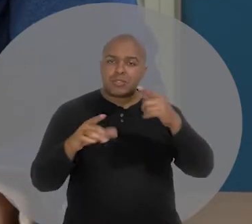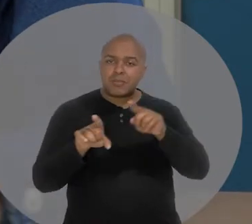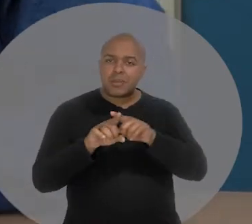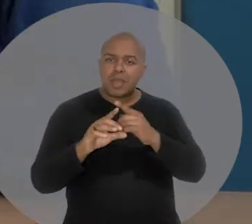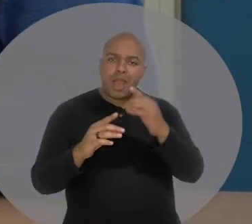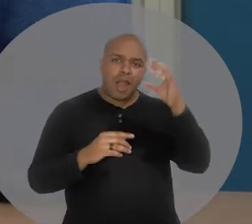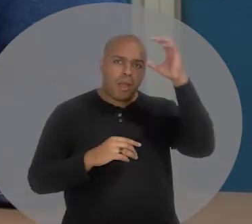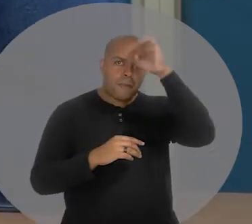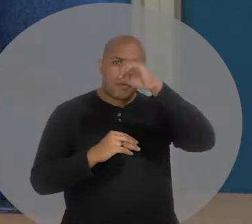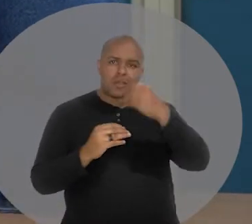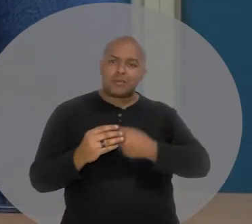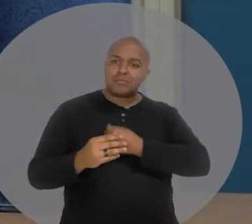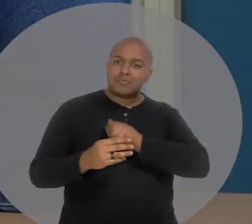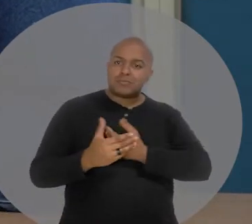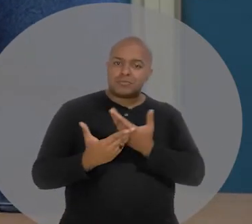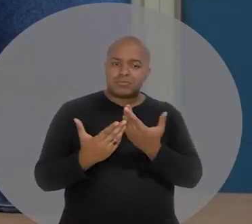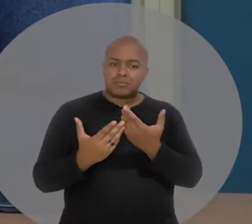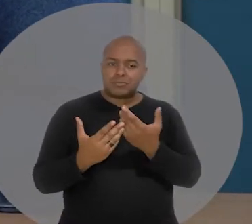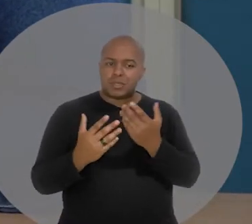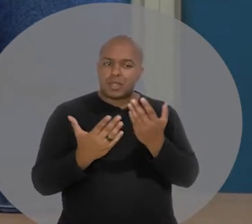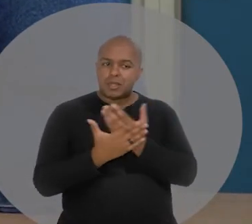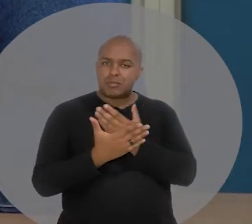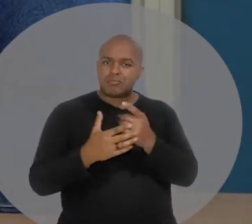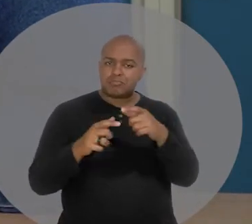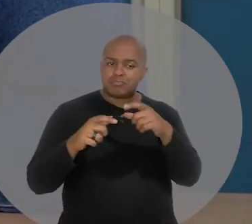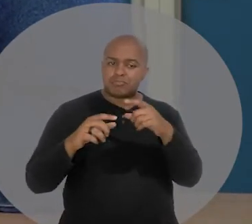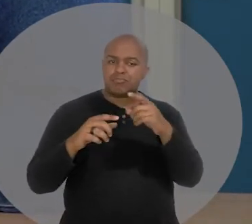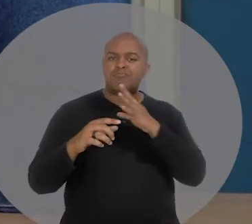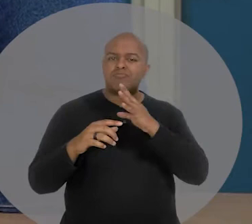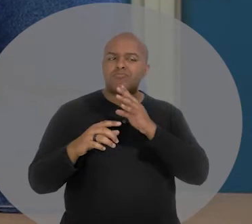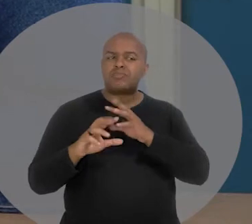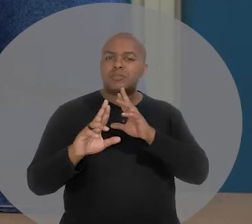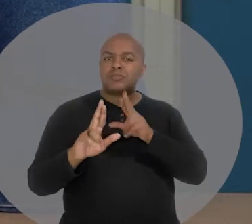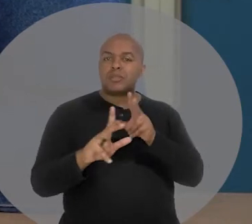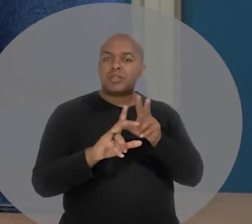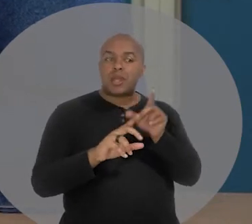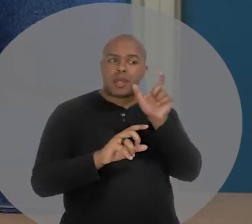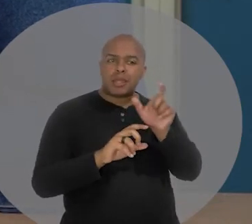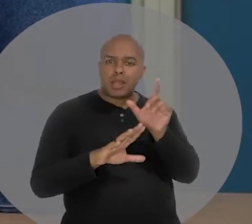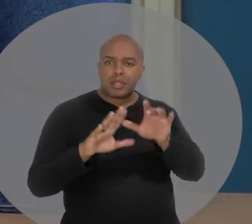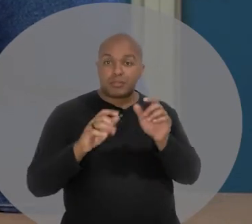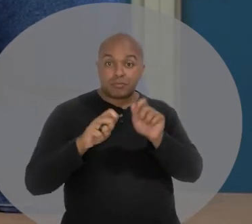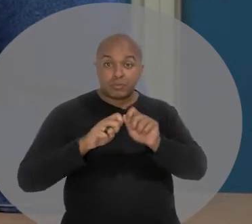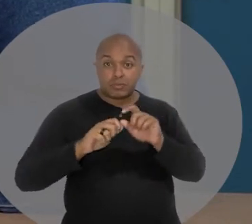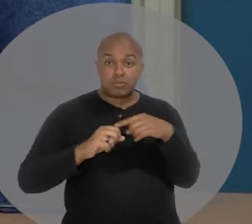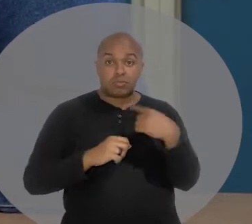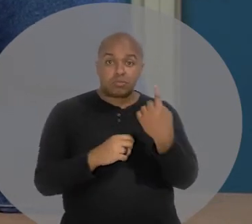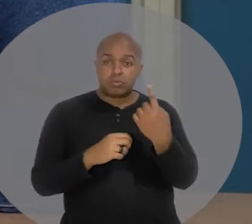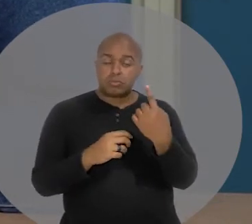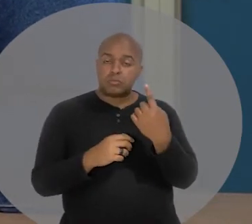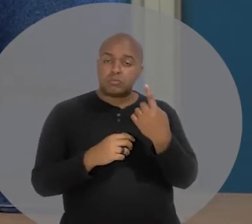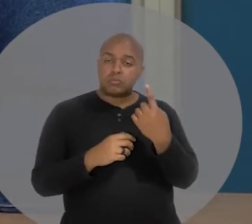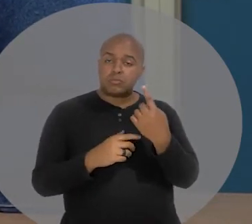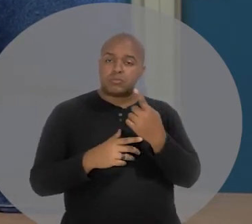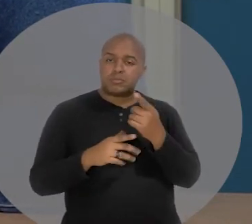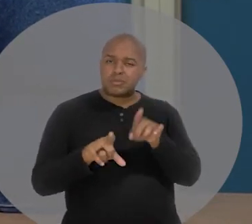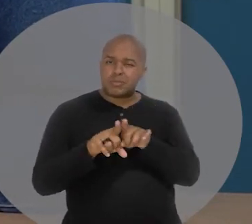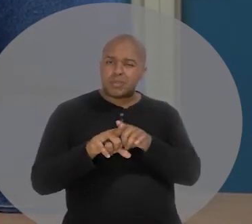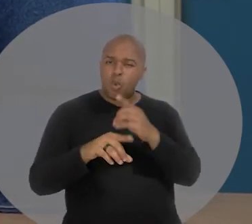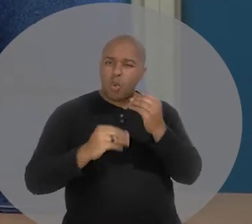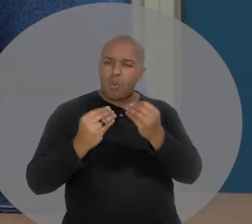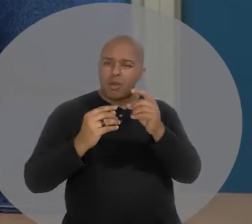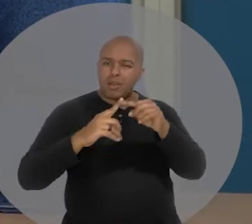a conviver em alteridade, reconhecendo a diferença como aquilo que nos faz únicos e como